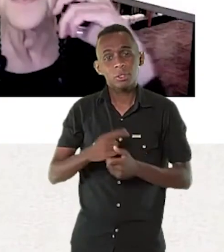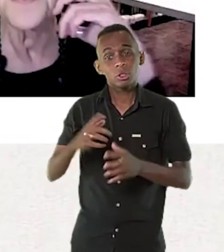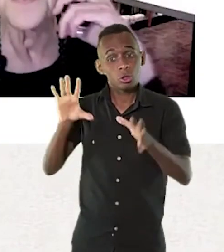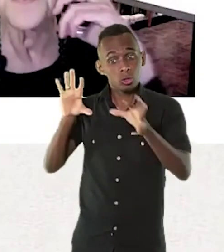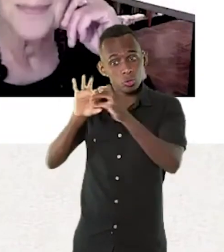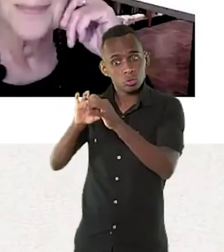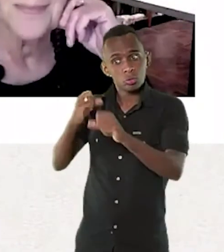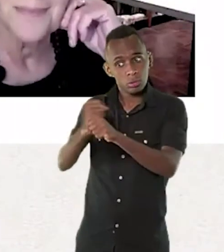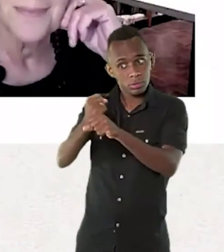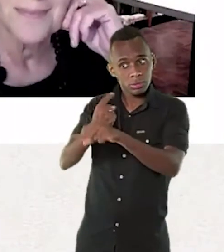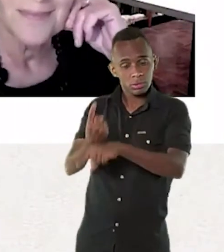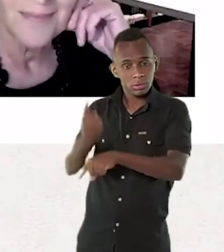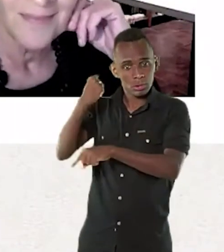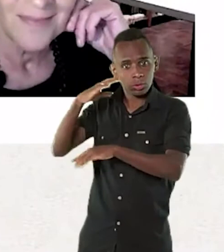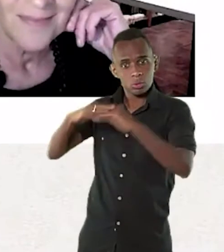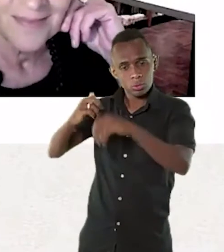XVI.